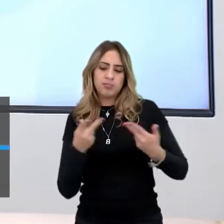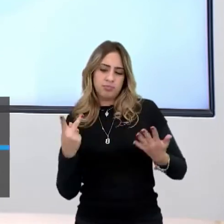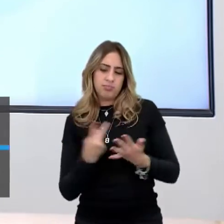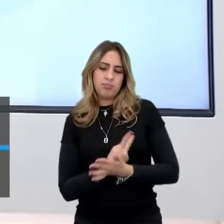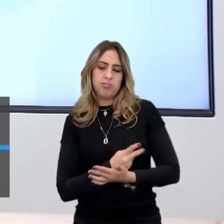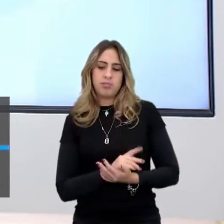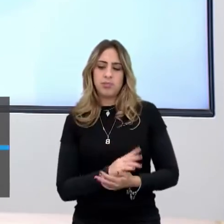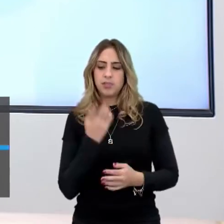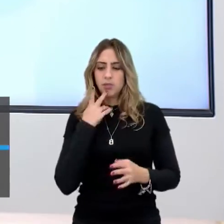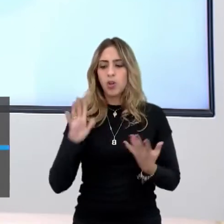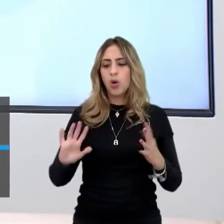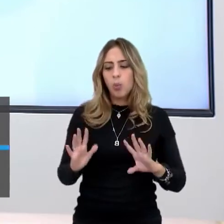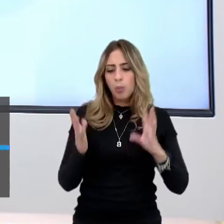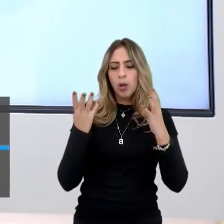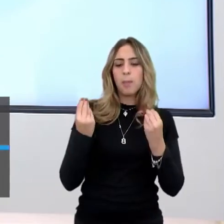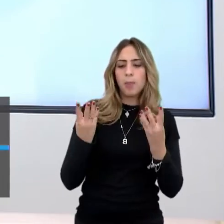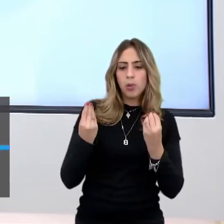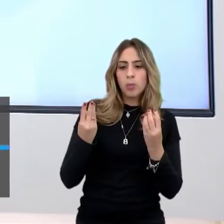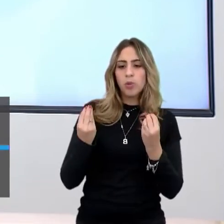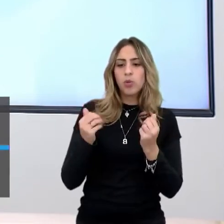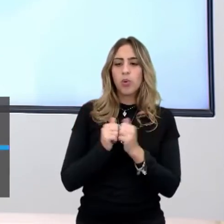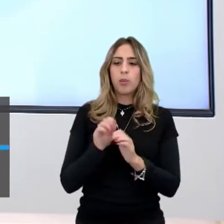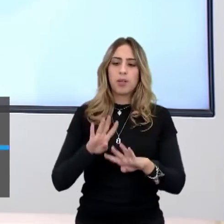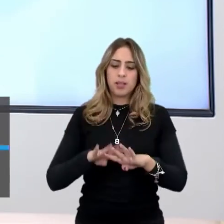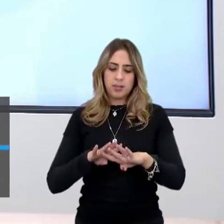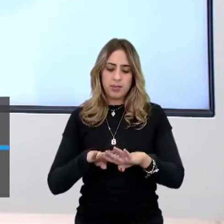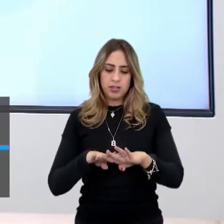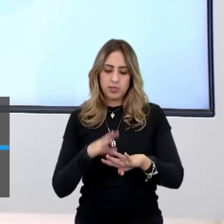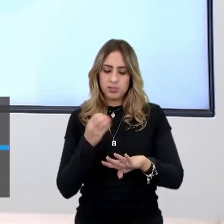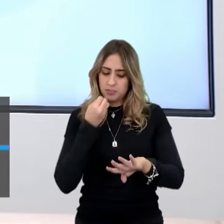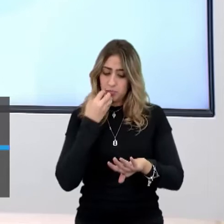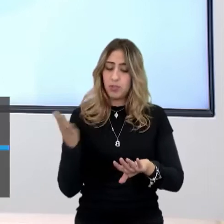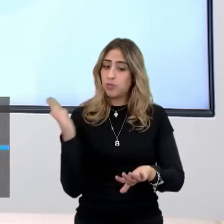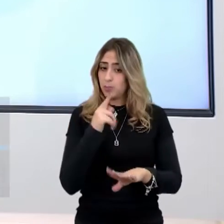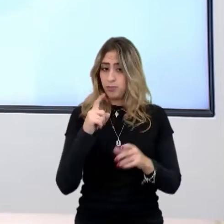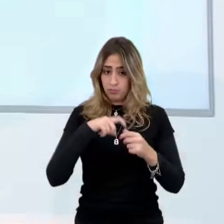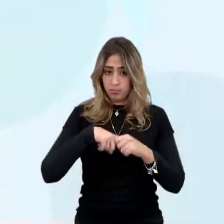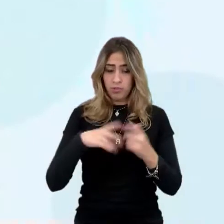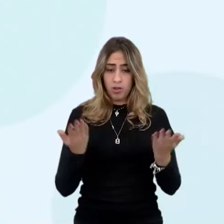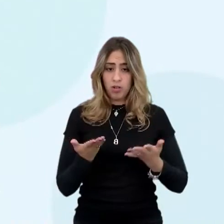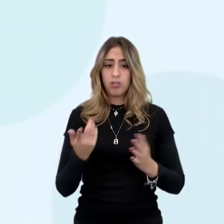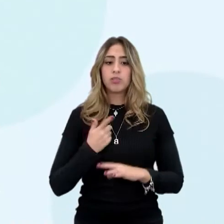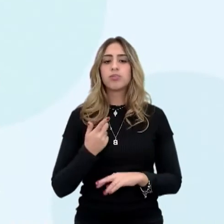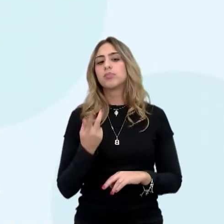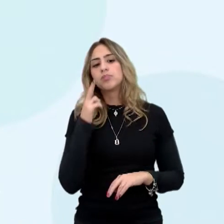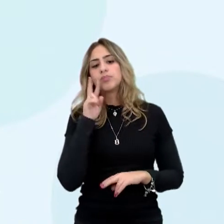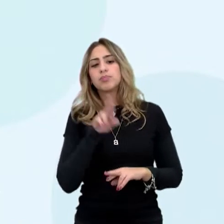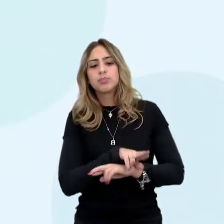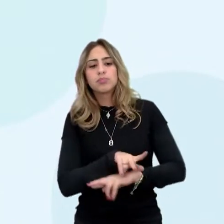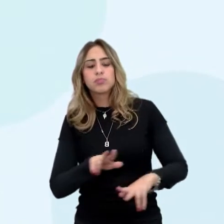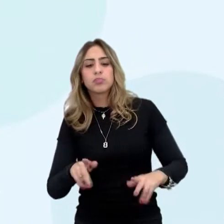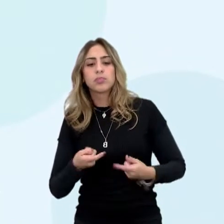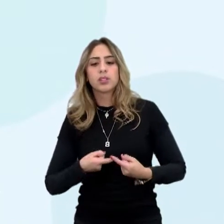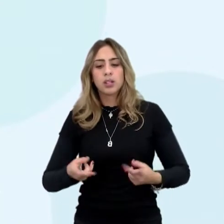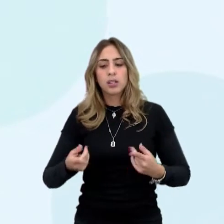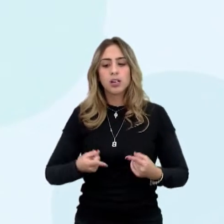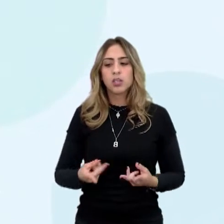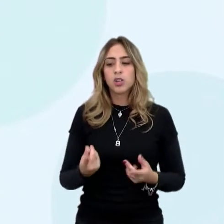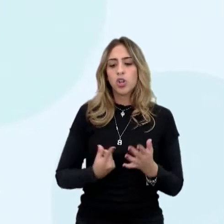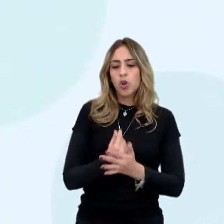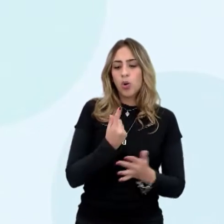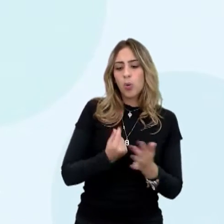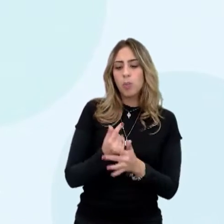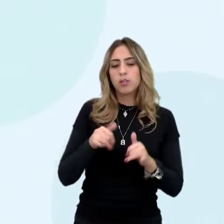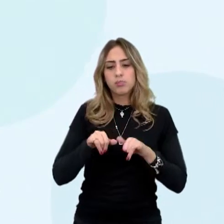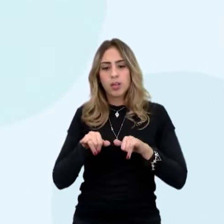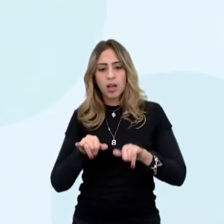colaboraram muito aí com a matemática, tudo bem? Vamos voltar lá? A variação dos gastos mensais em compras no